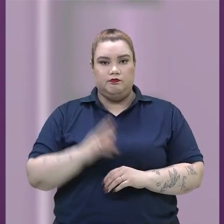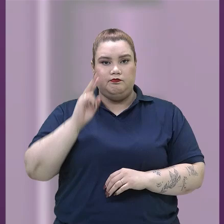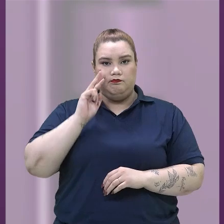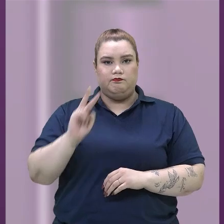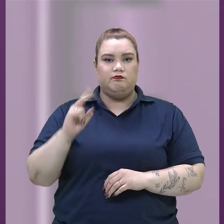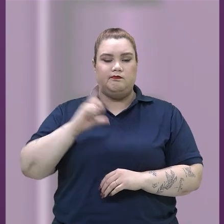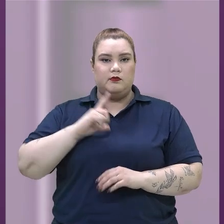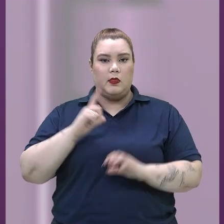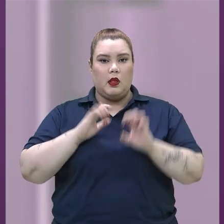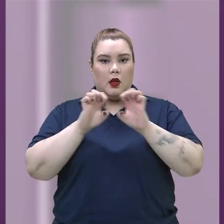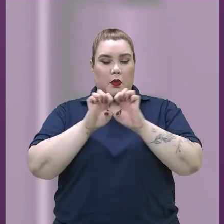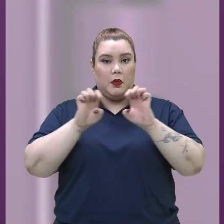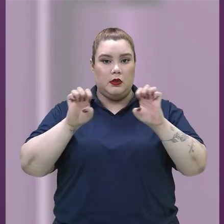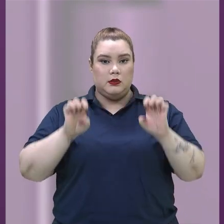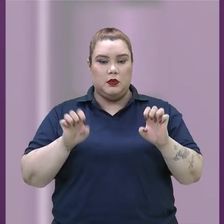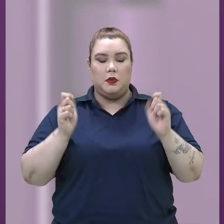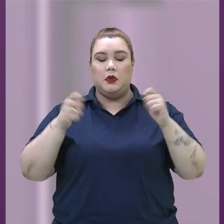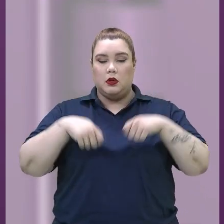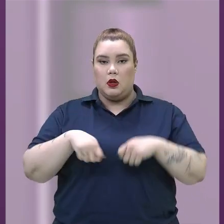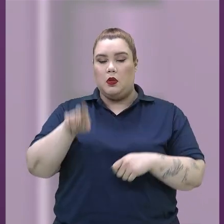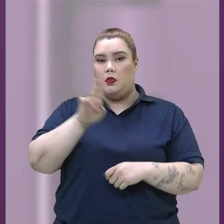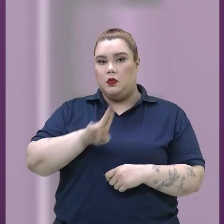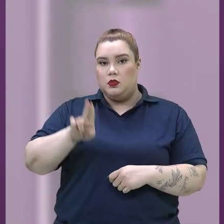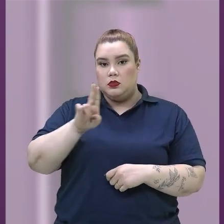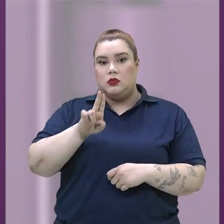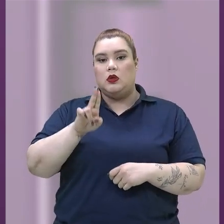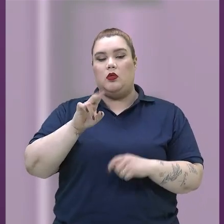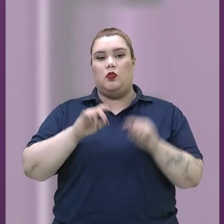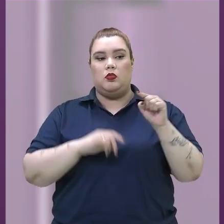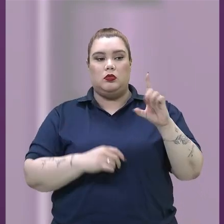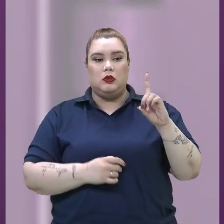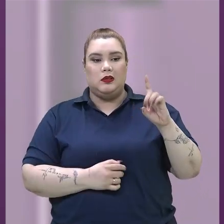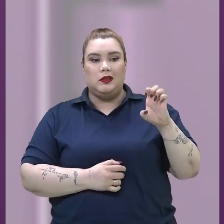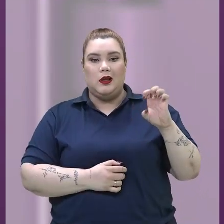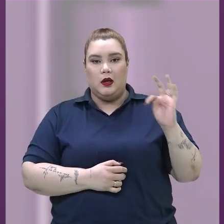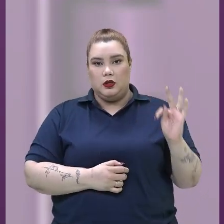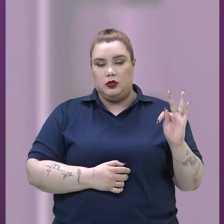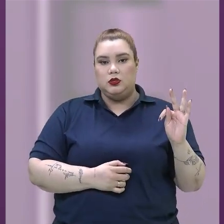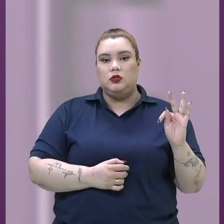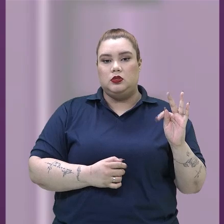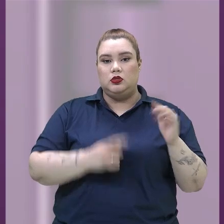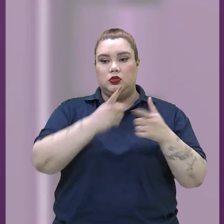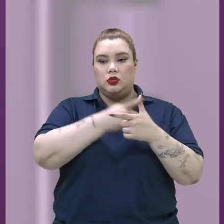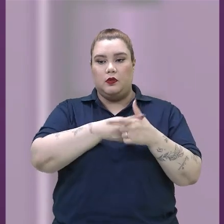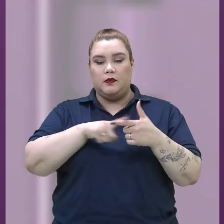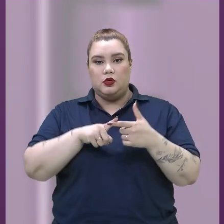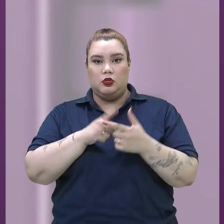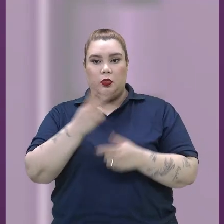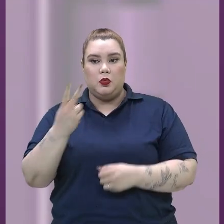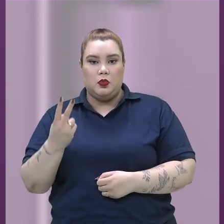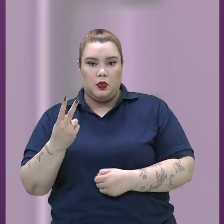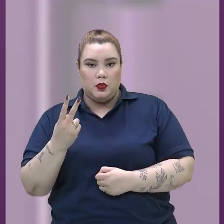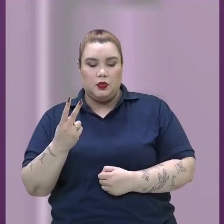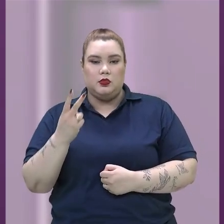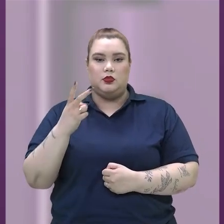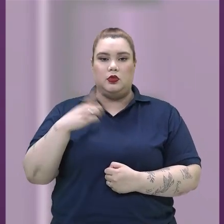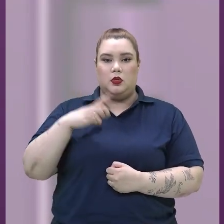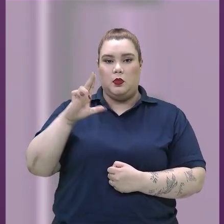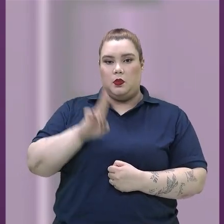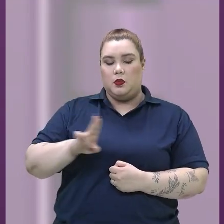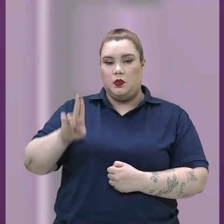né, que também utiliza o determinante, né, e aí divide por 2 no final, né, utilizando